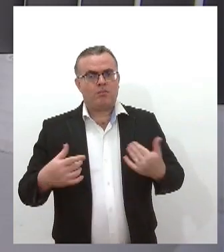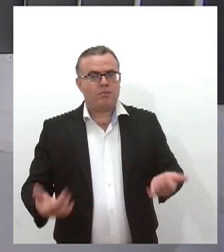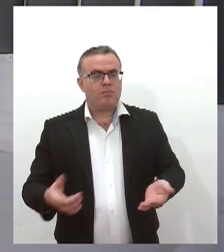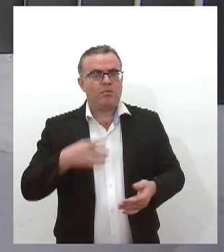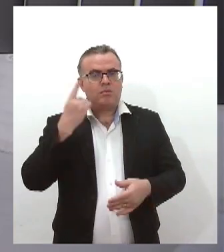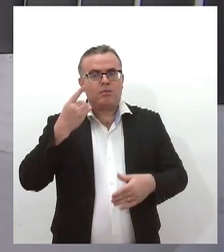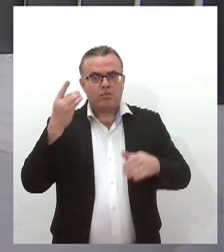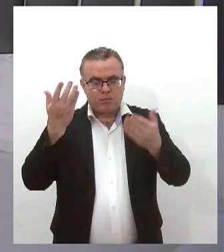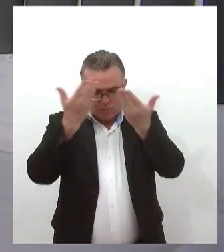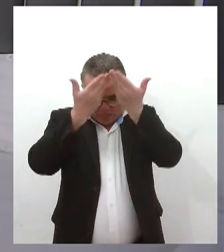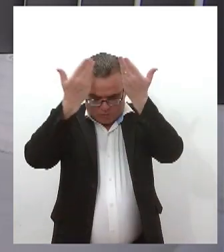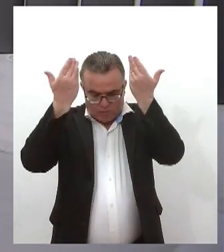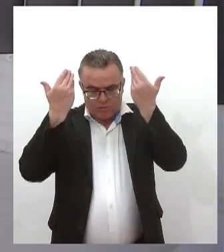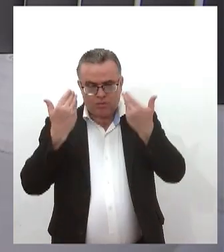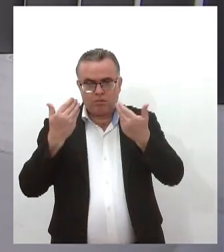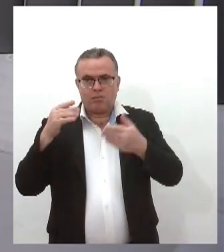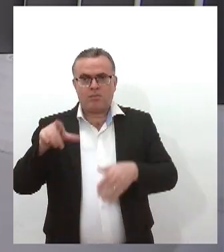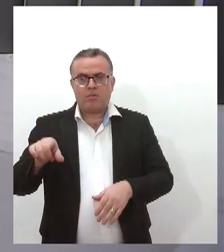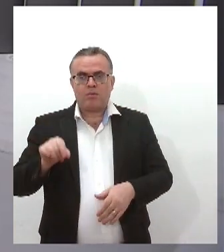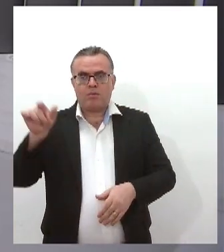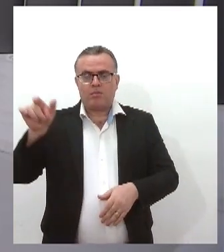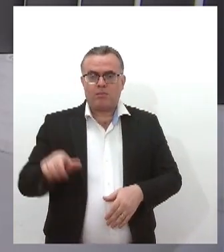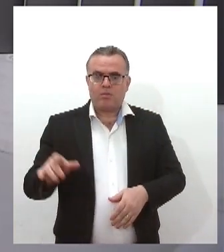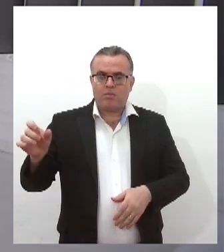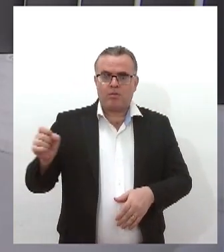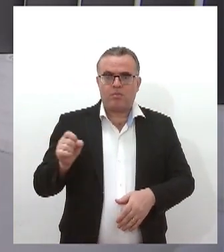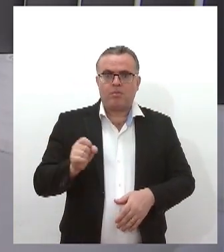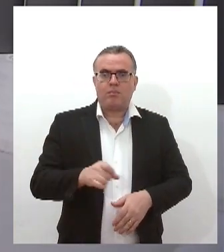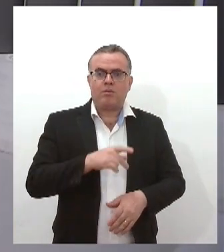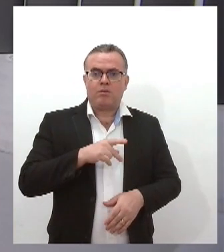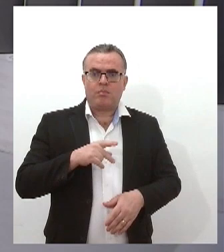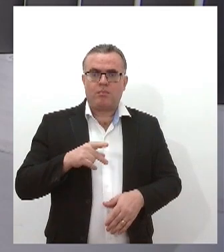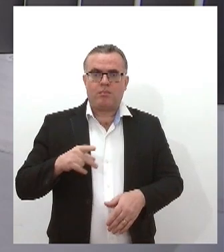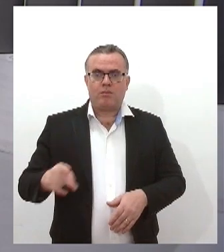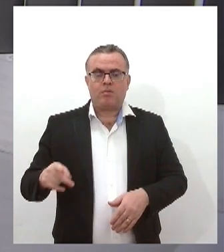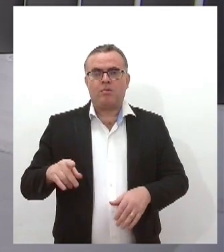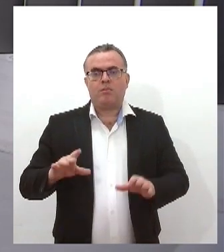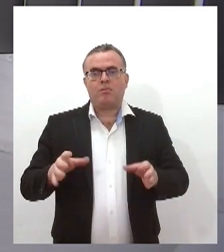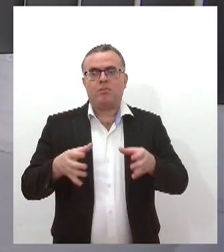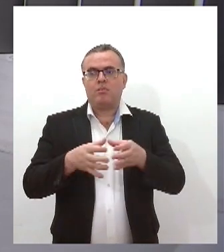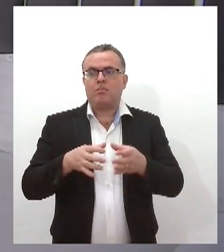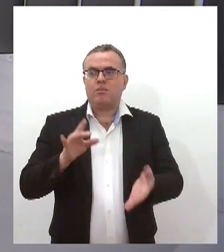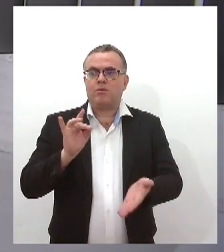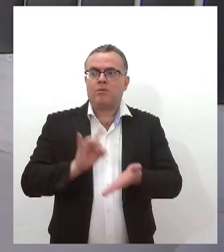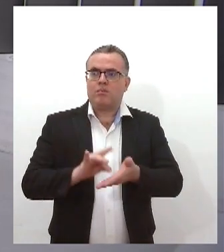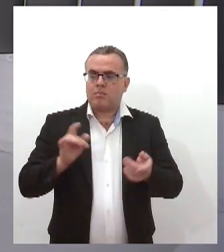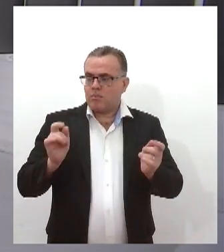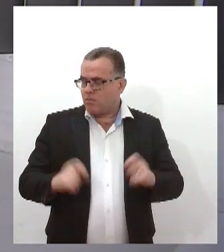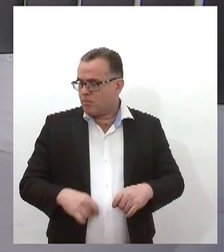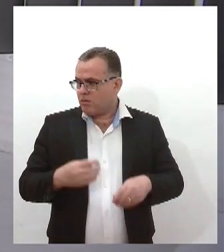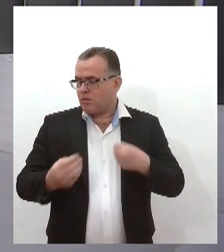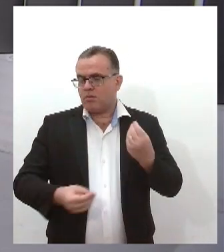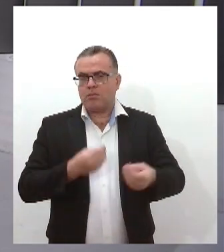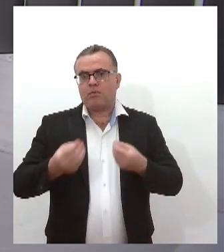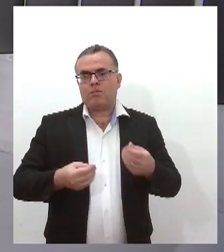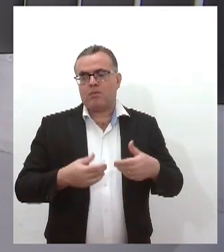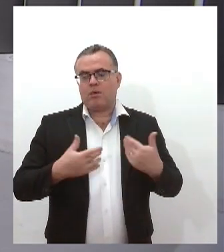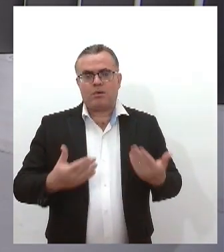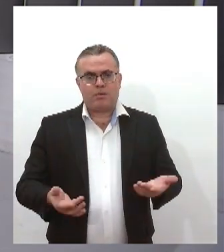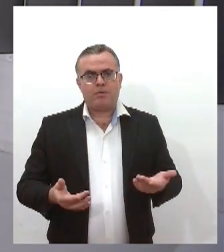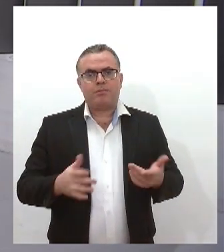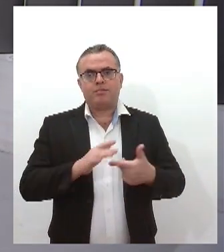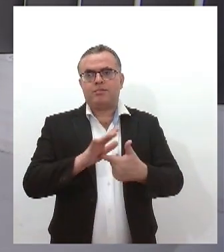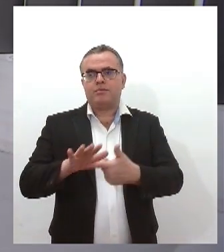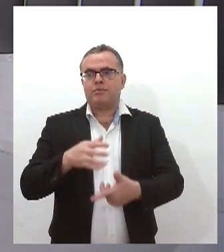foi escolhido para presidir a Comissão das Cidades e já iniciou as atividades junto à UNALE, participando de um encontro